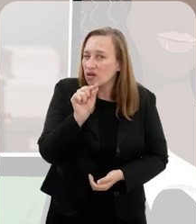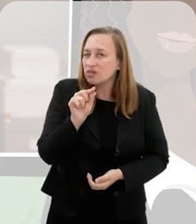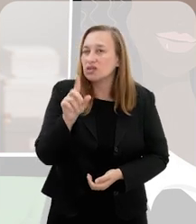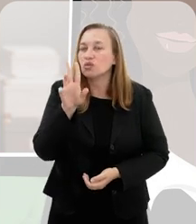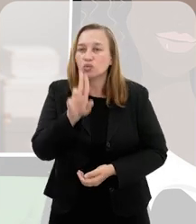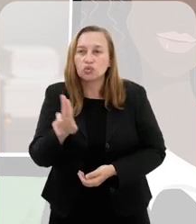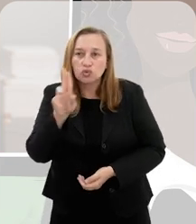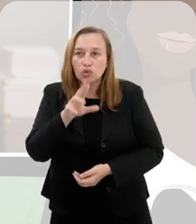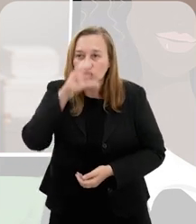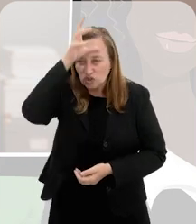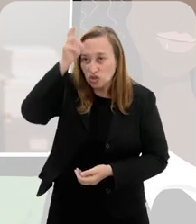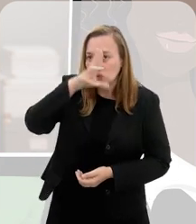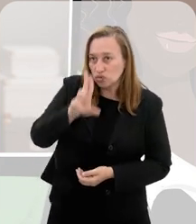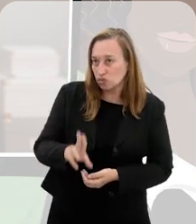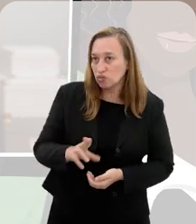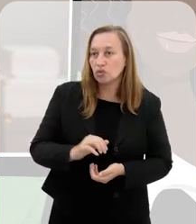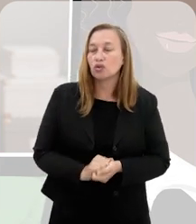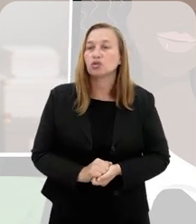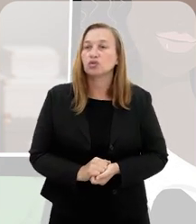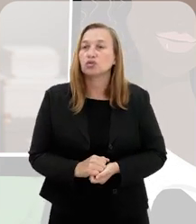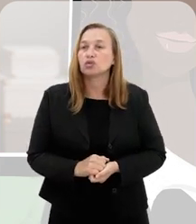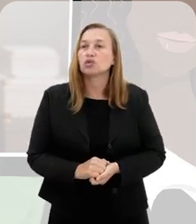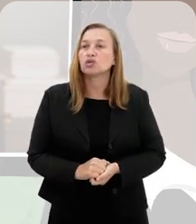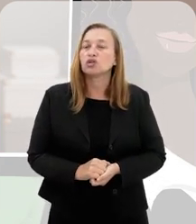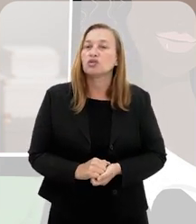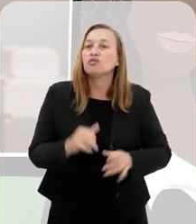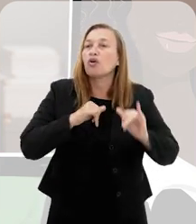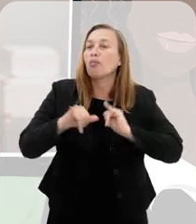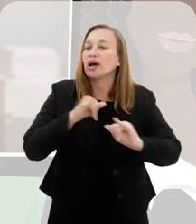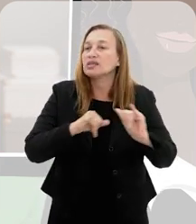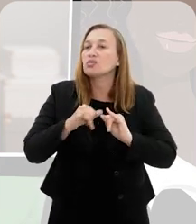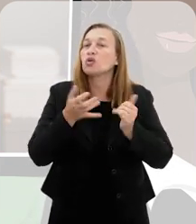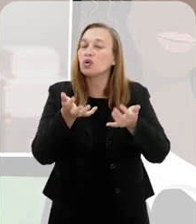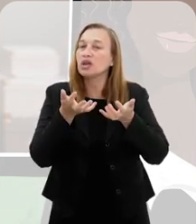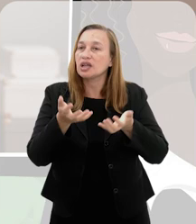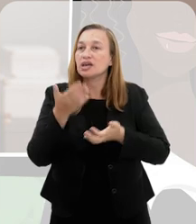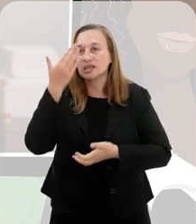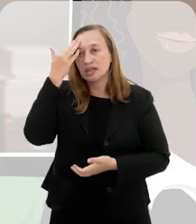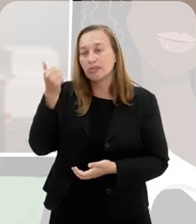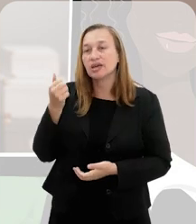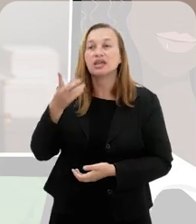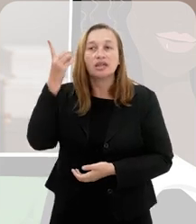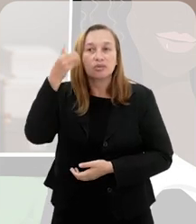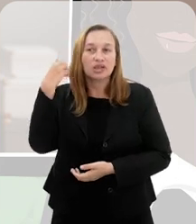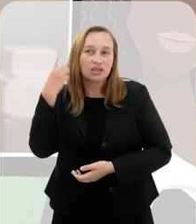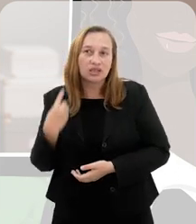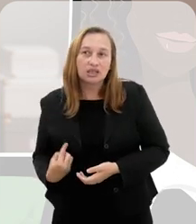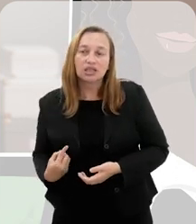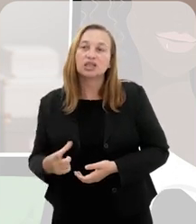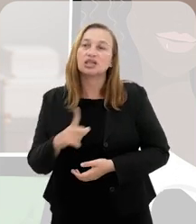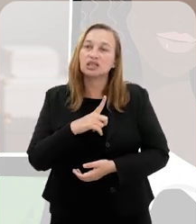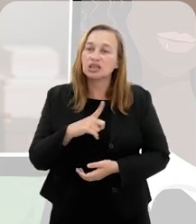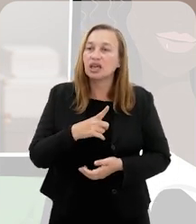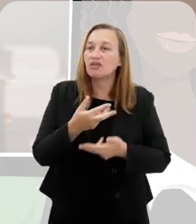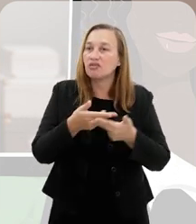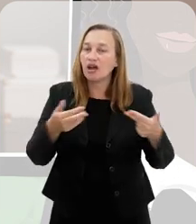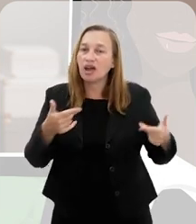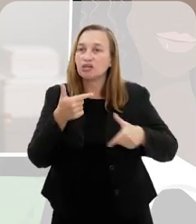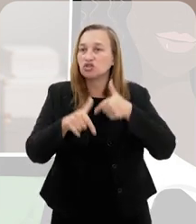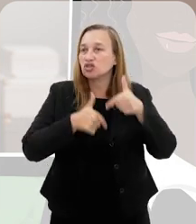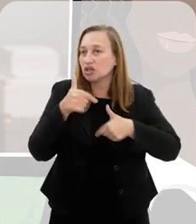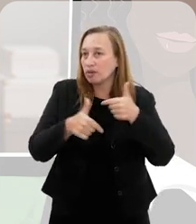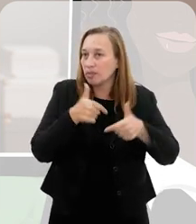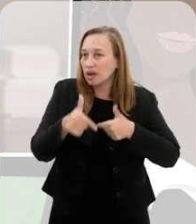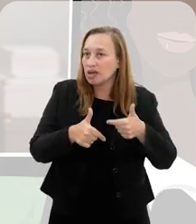uma palavra que você usou, Tia Ju, recorte, recortes. E aí eu queria saber da deputada Dani, que também